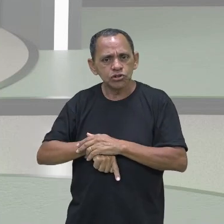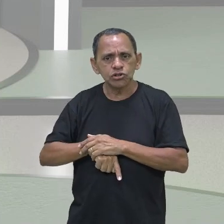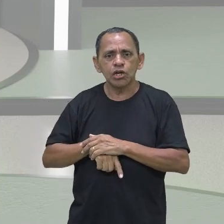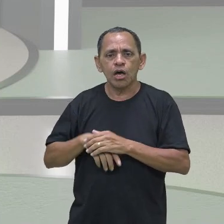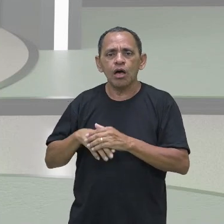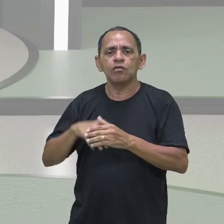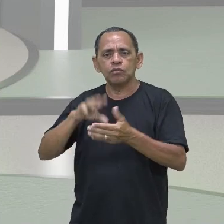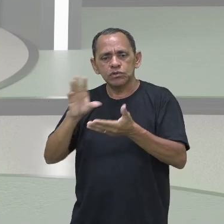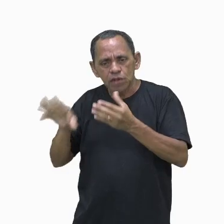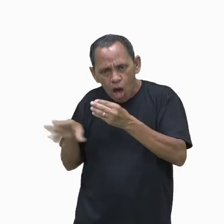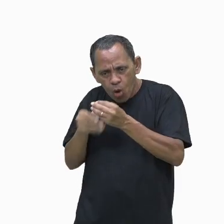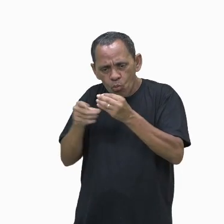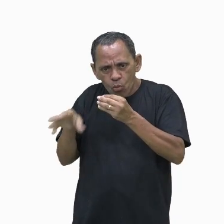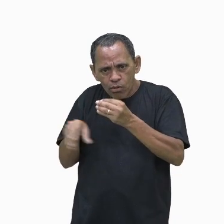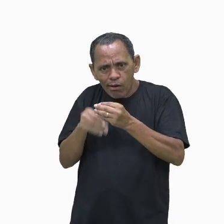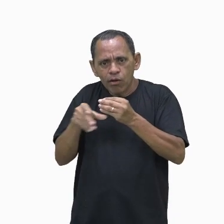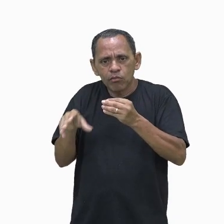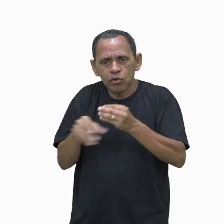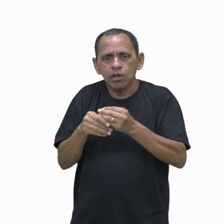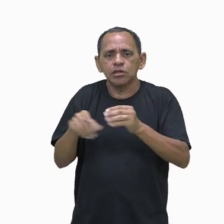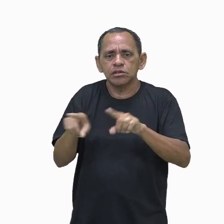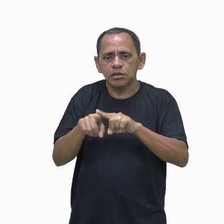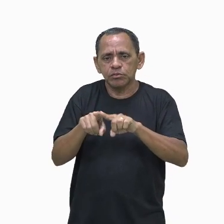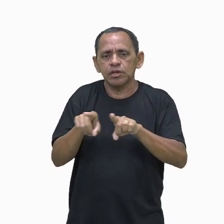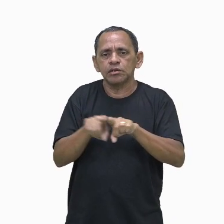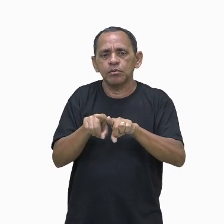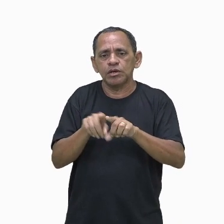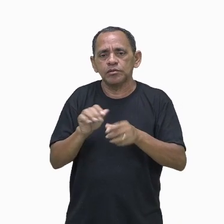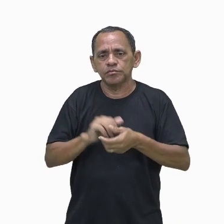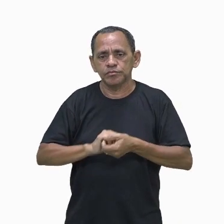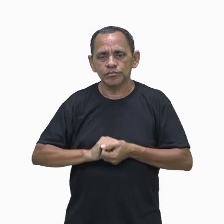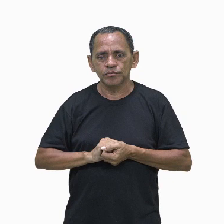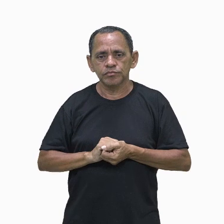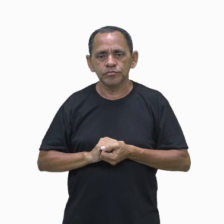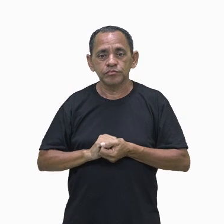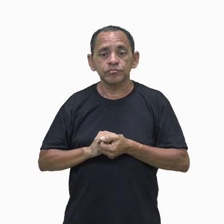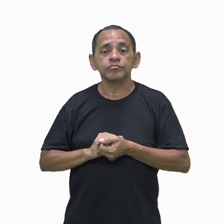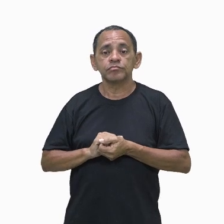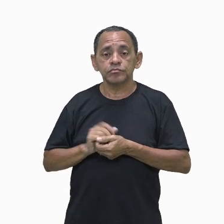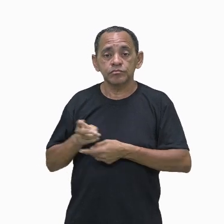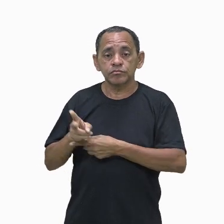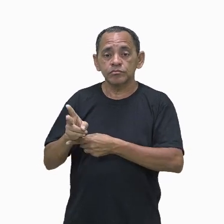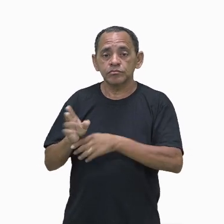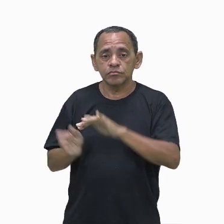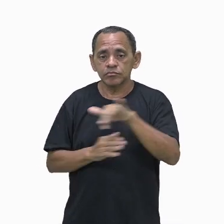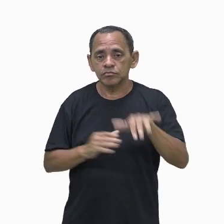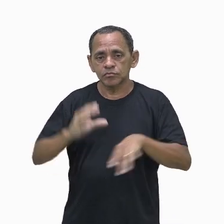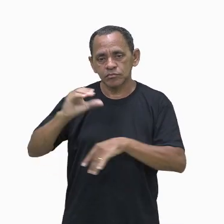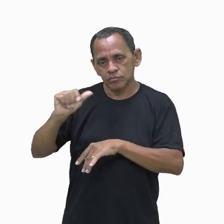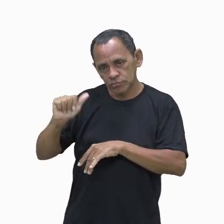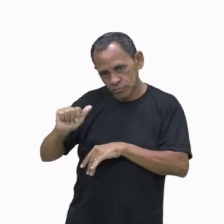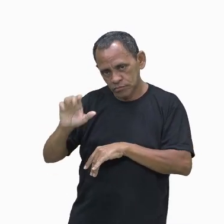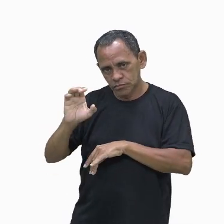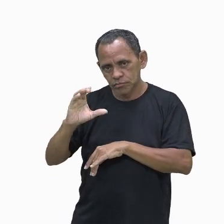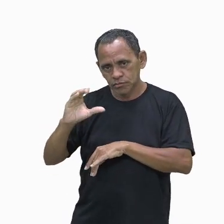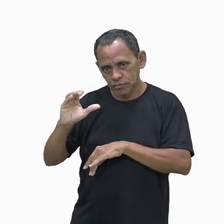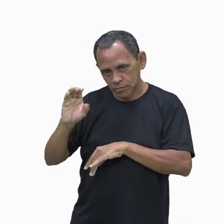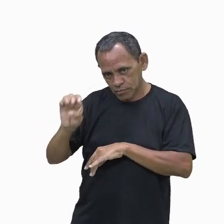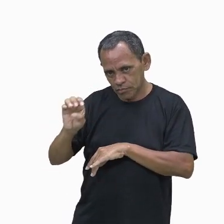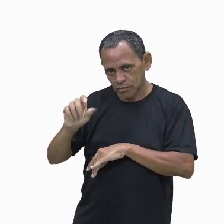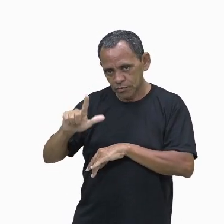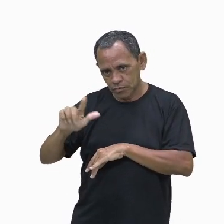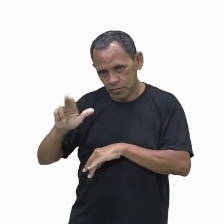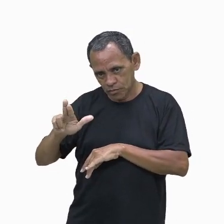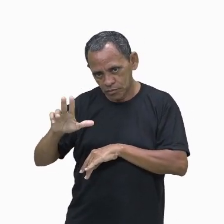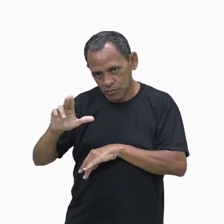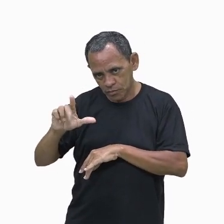Esse polissacarídeo. Dando continuidade aí, nós temos a celulose, que é um polímero de cadeia longa composto de um